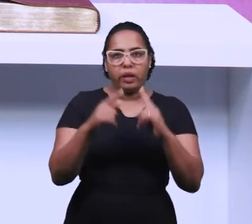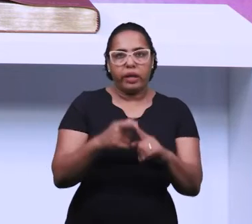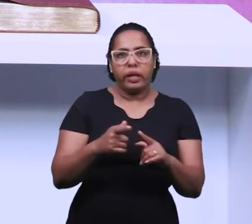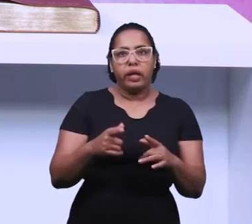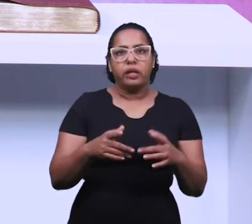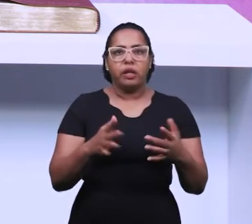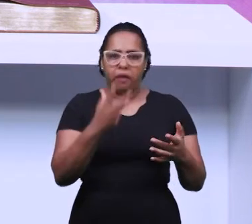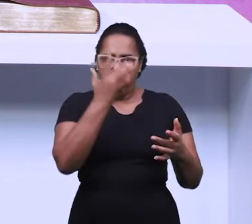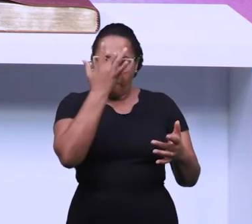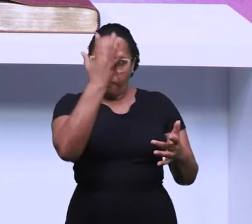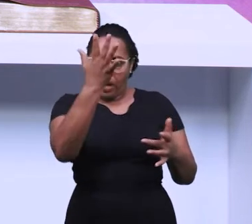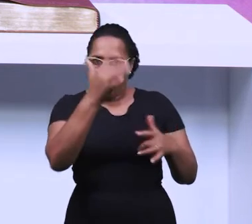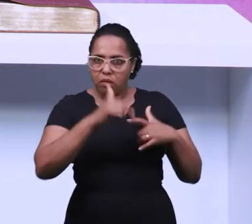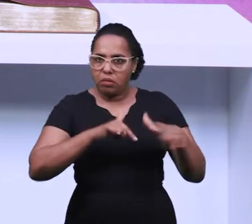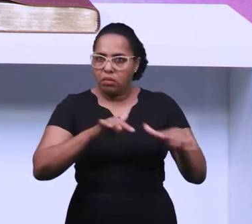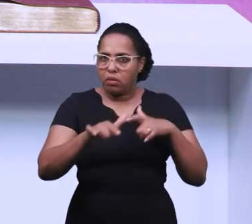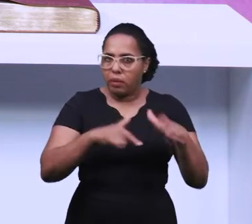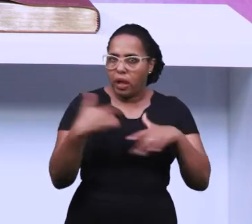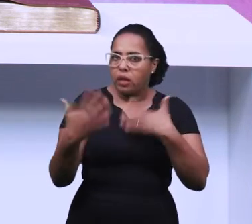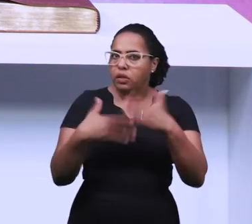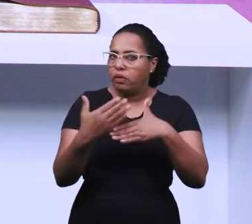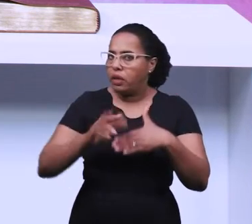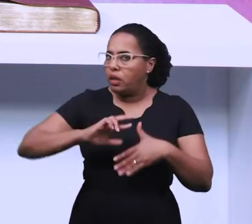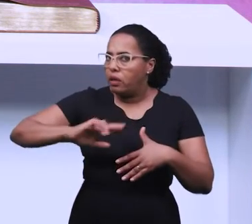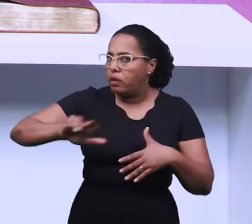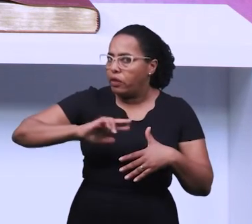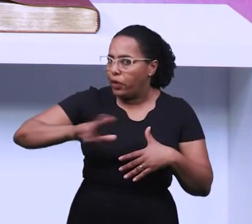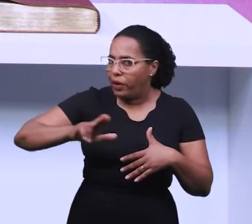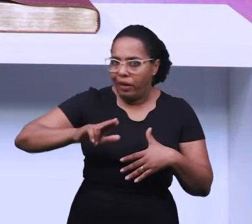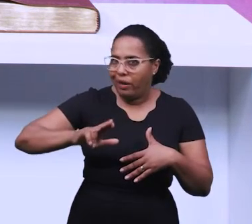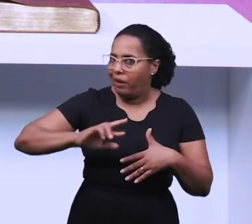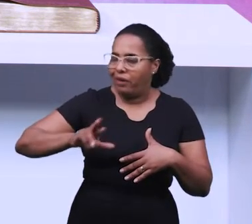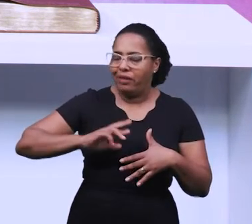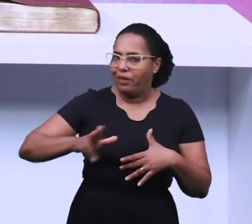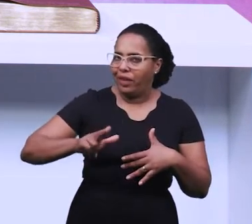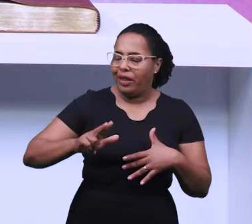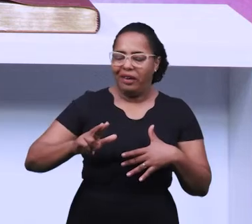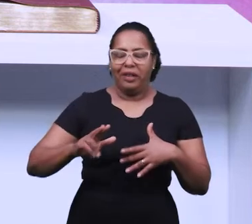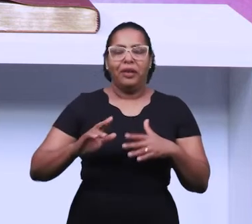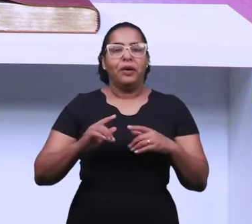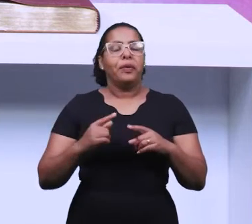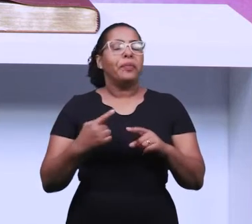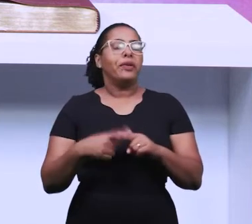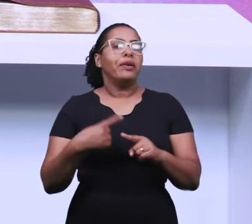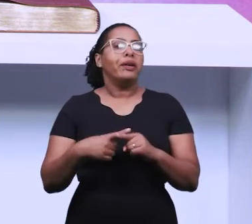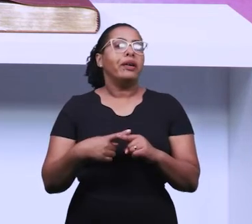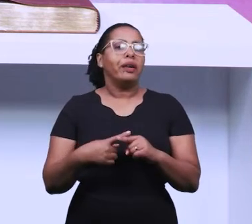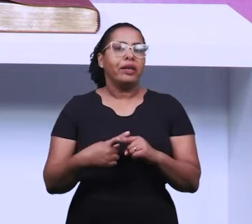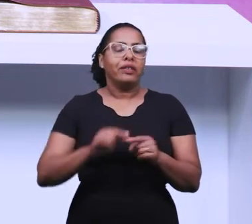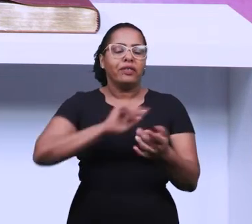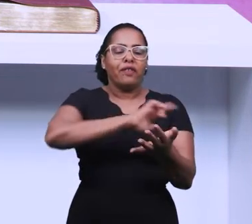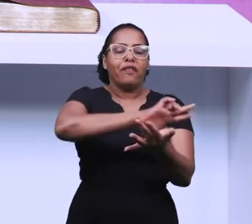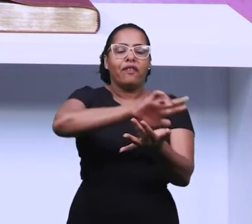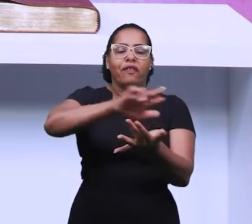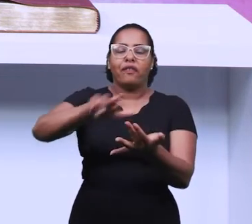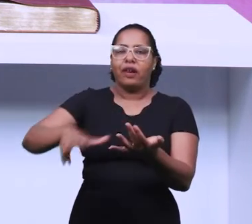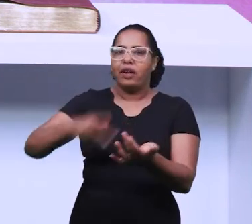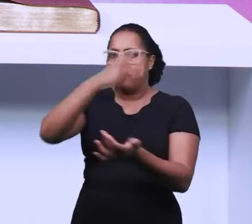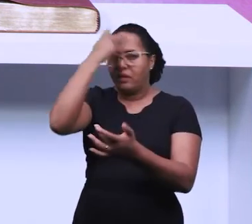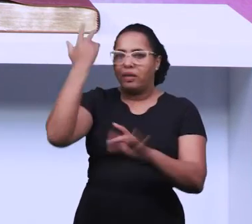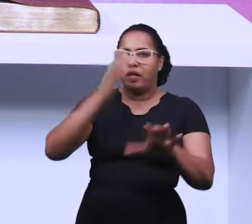igreja nem sempre vai ser algo fácil de trabalhar, de desenvolver, de evoluir, porque